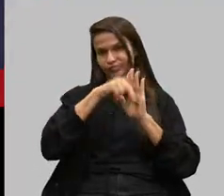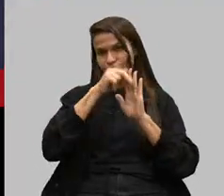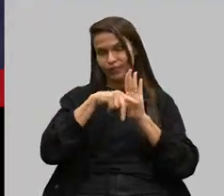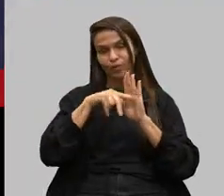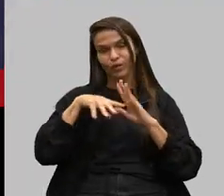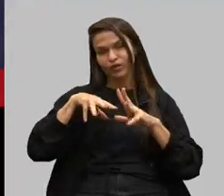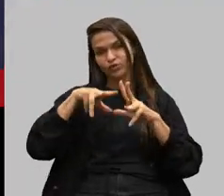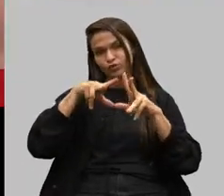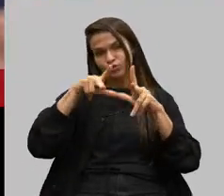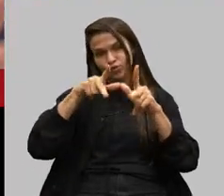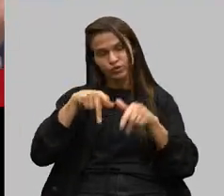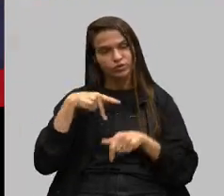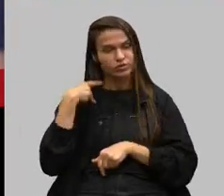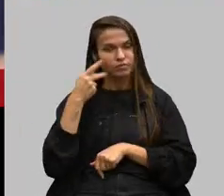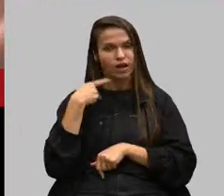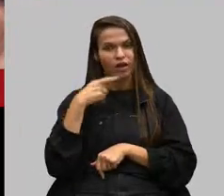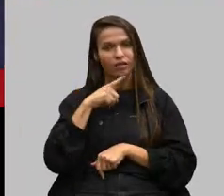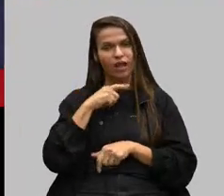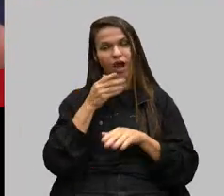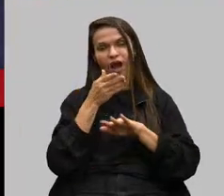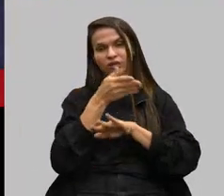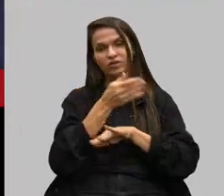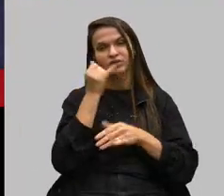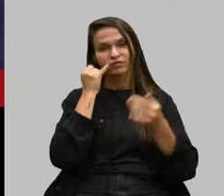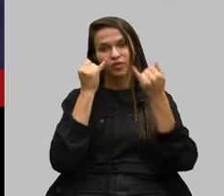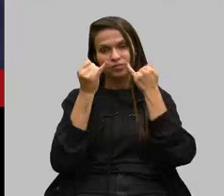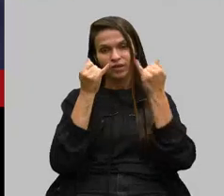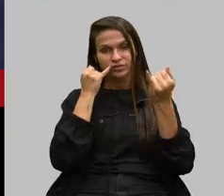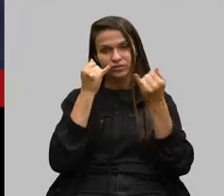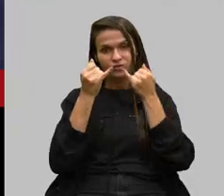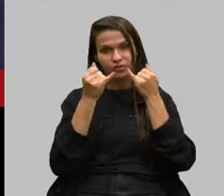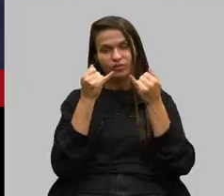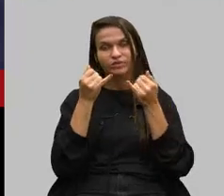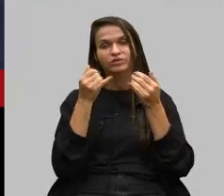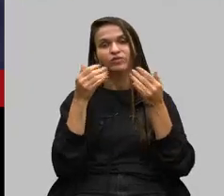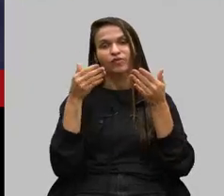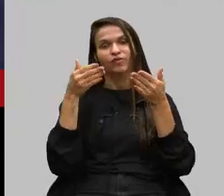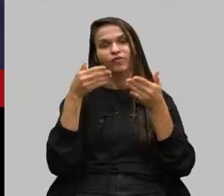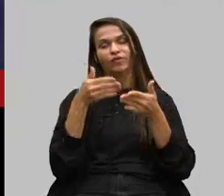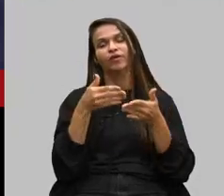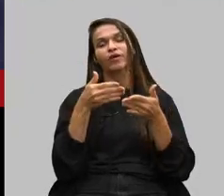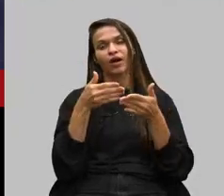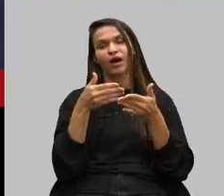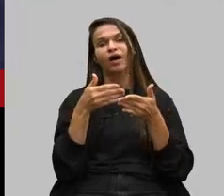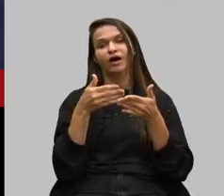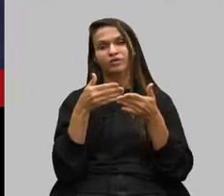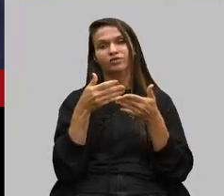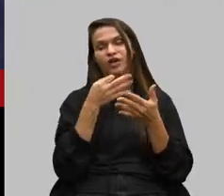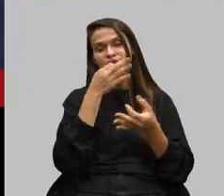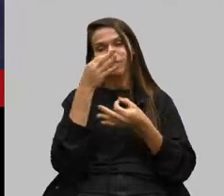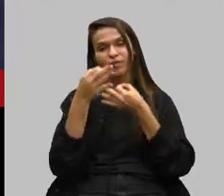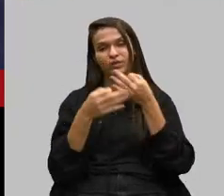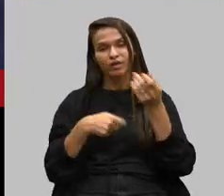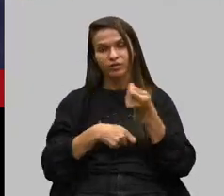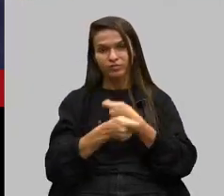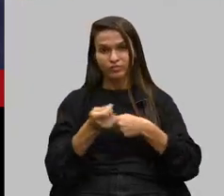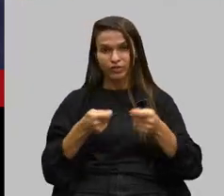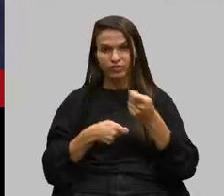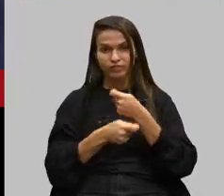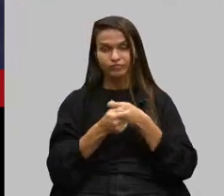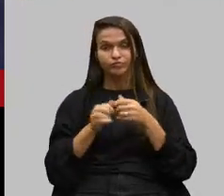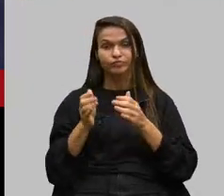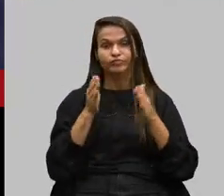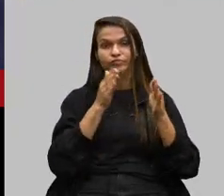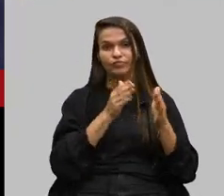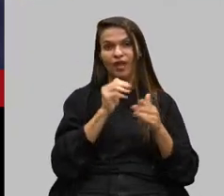todos os parlamentares tenham acesso às informações para formar sua opinião aí na tramitação a questão da